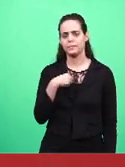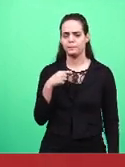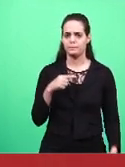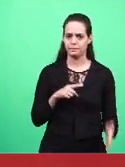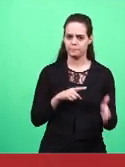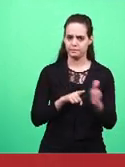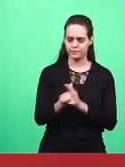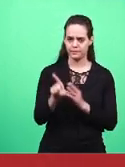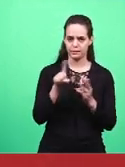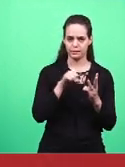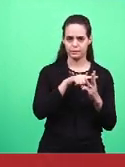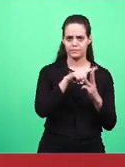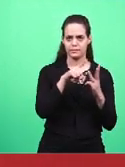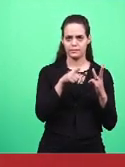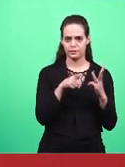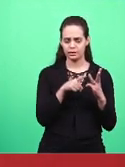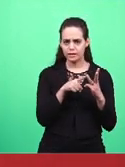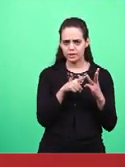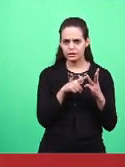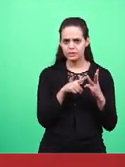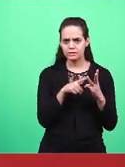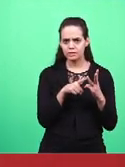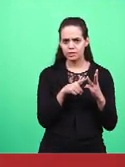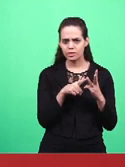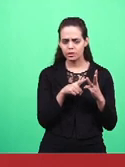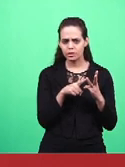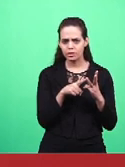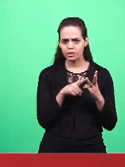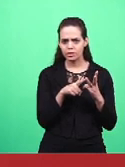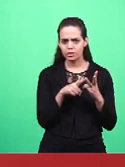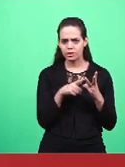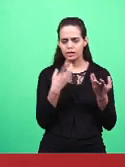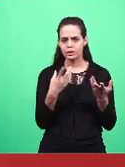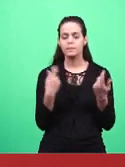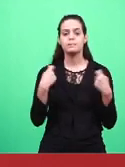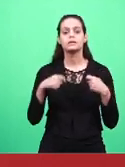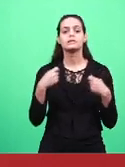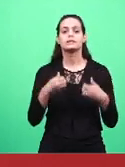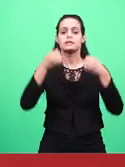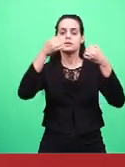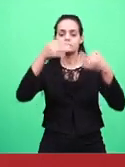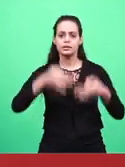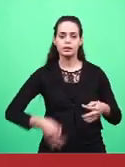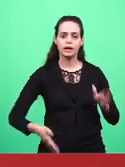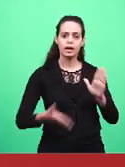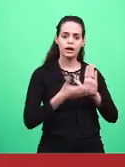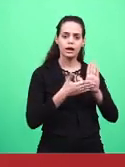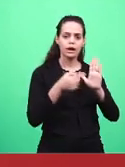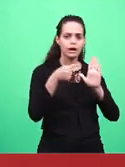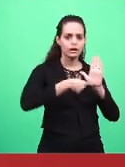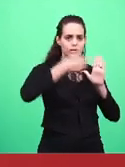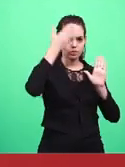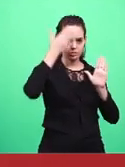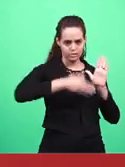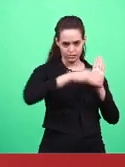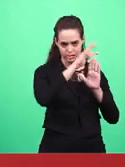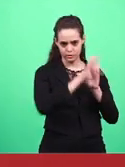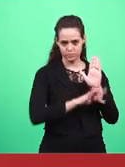matar. Os irmãos estão vendo? As coisas não andam como nós estamos